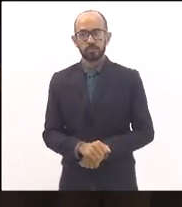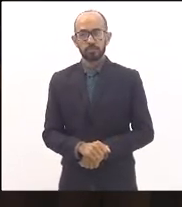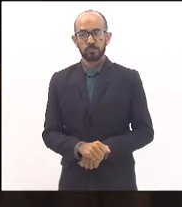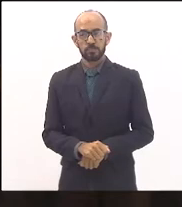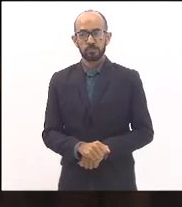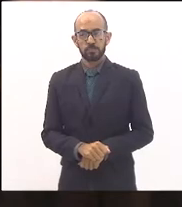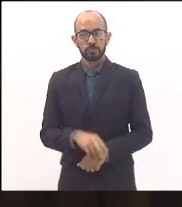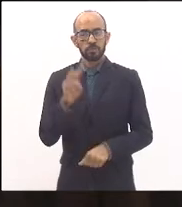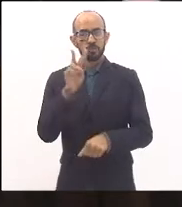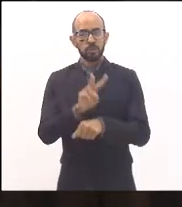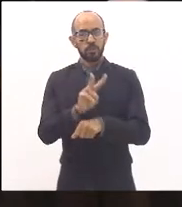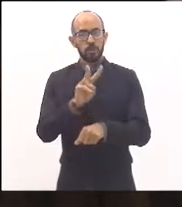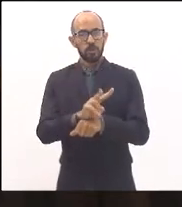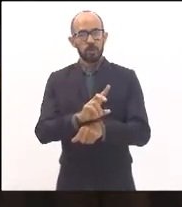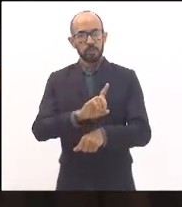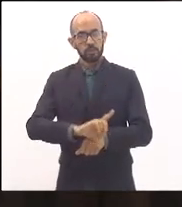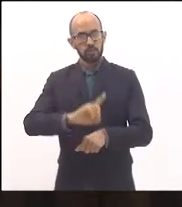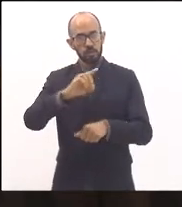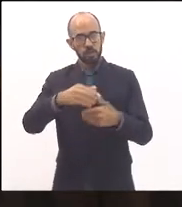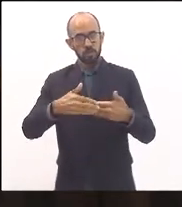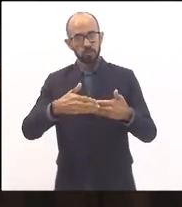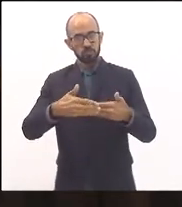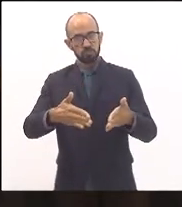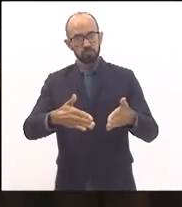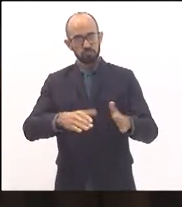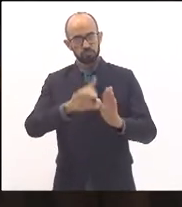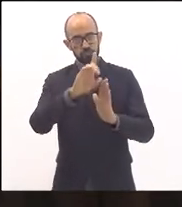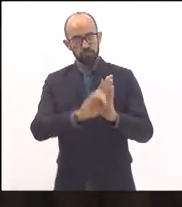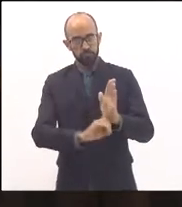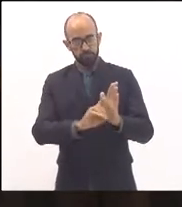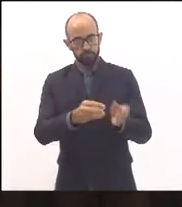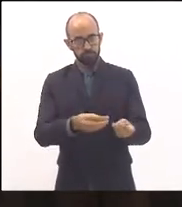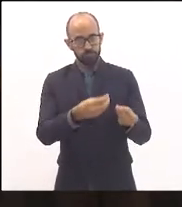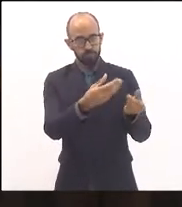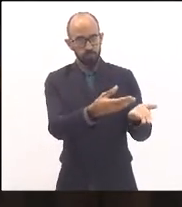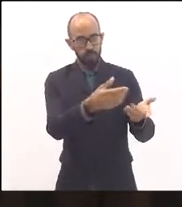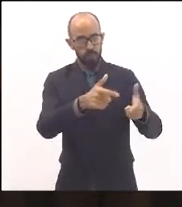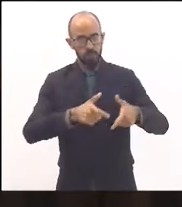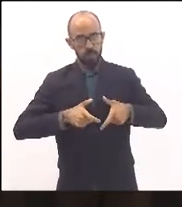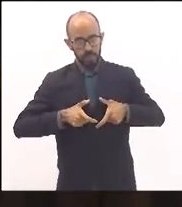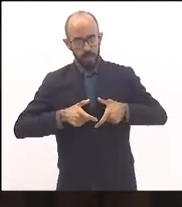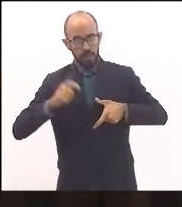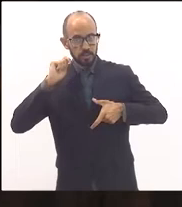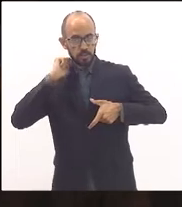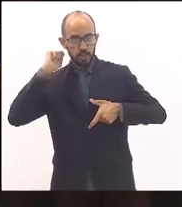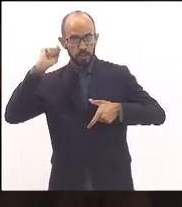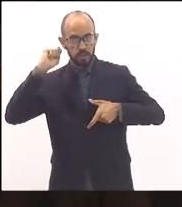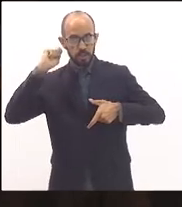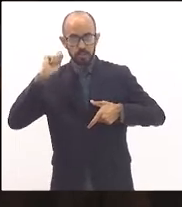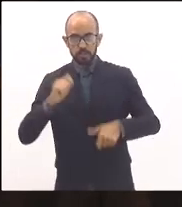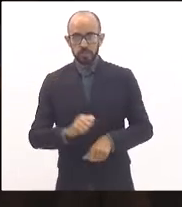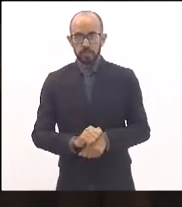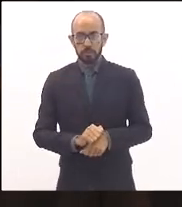e sob a proteção de Deus declaro aberta a sessão solene de entrega da medalha Tiradentes